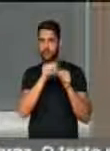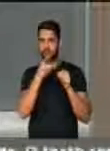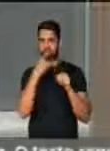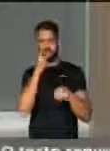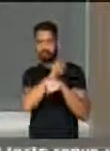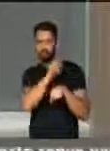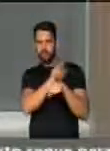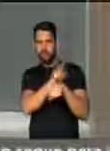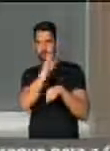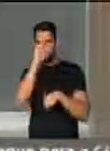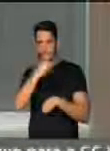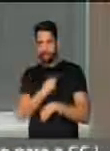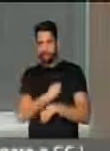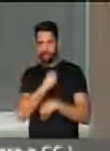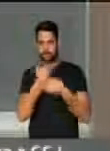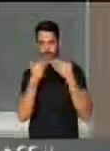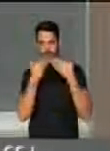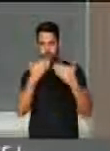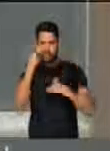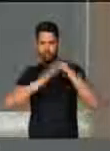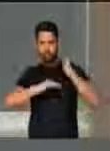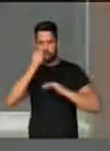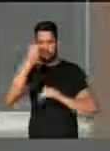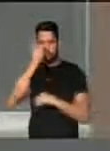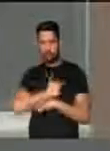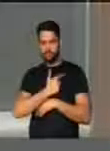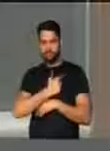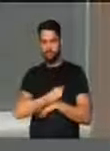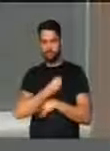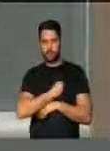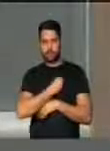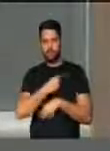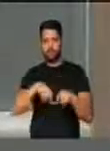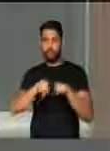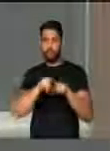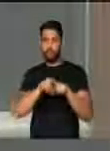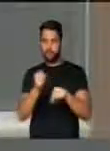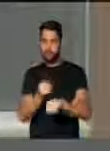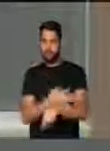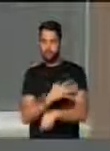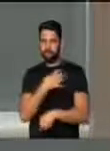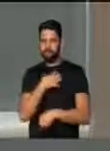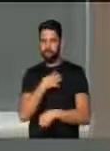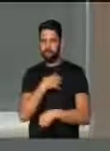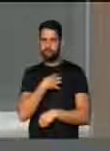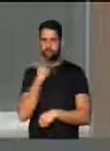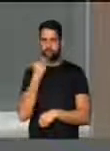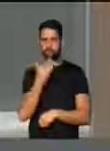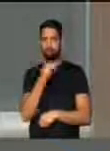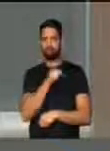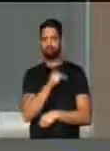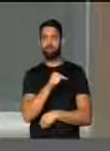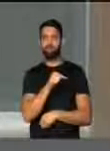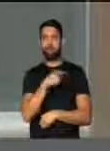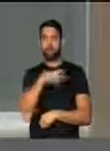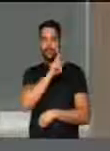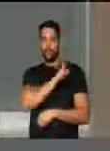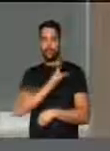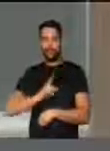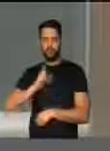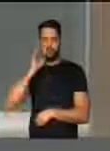mostrou a sua capacidade e a sua sensibilidade. A